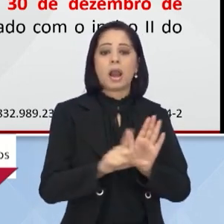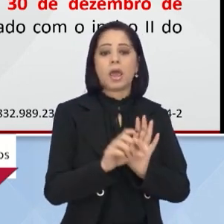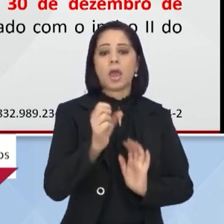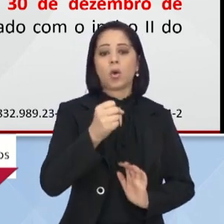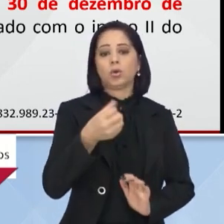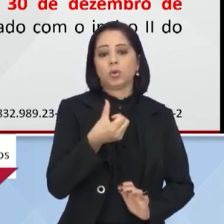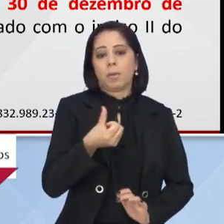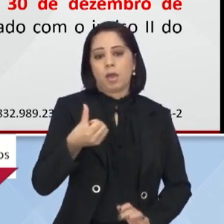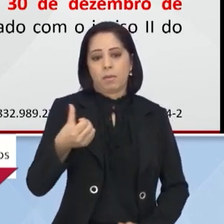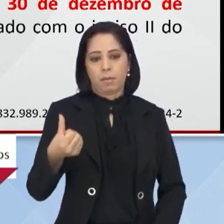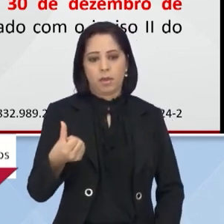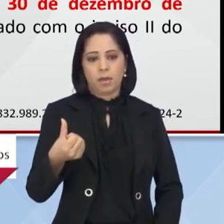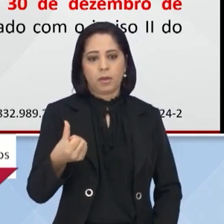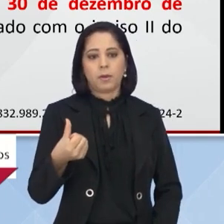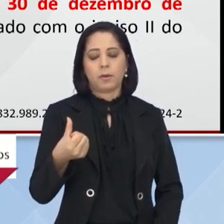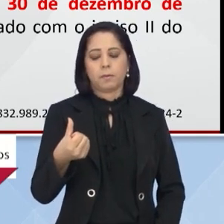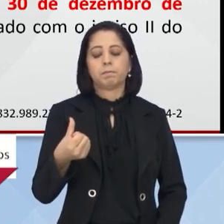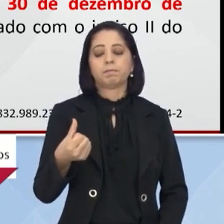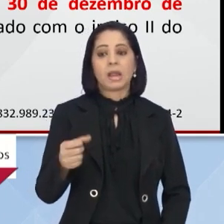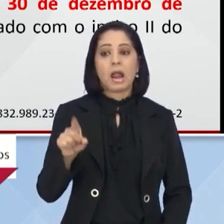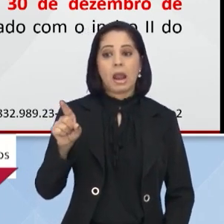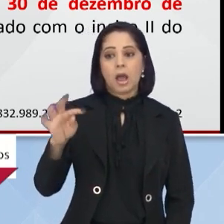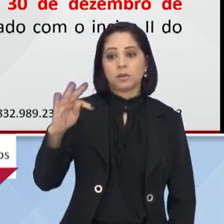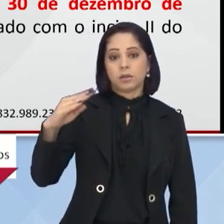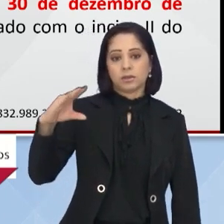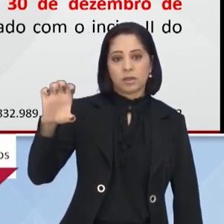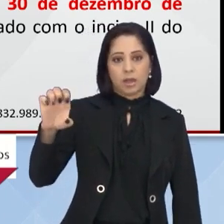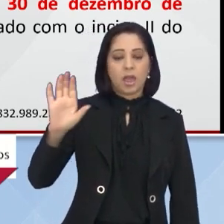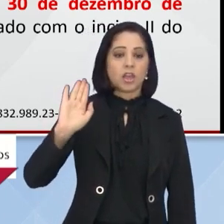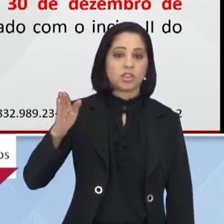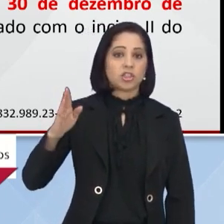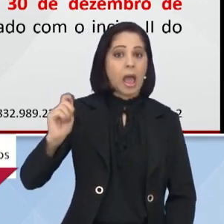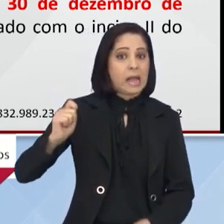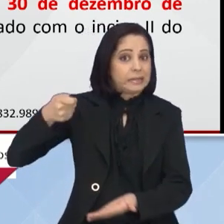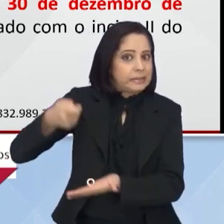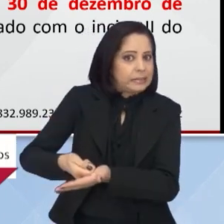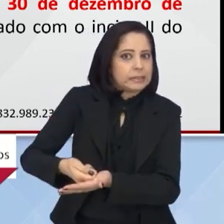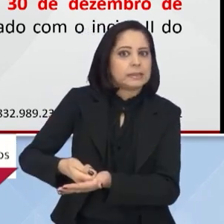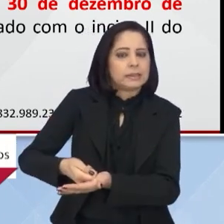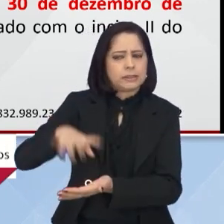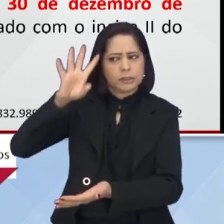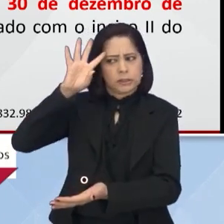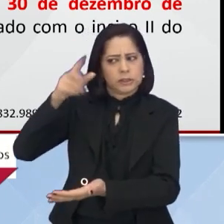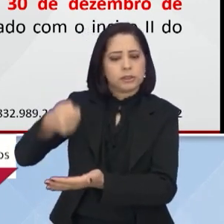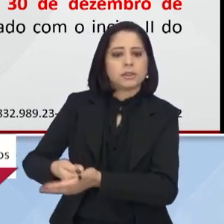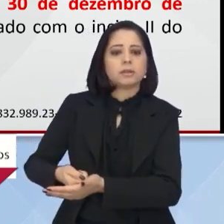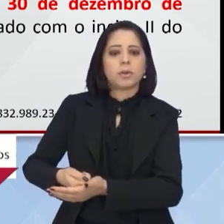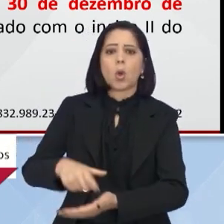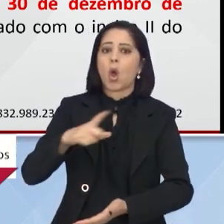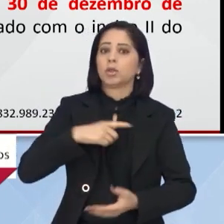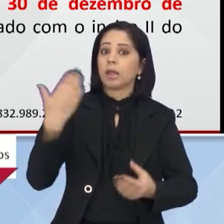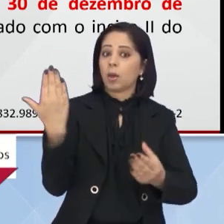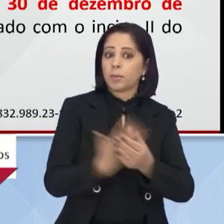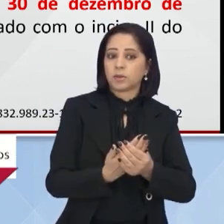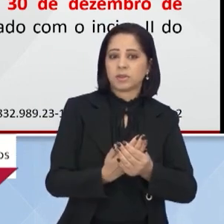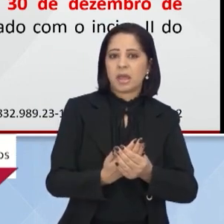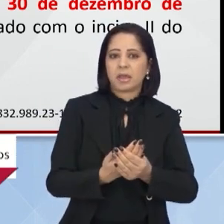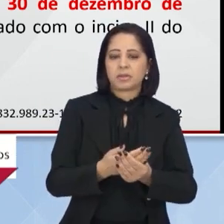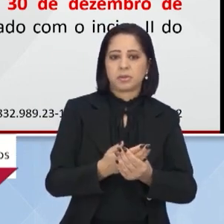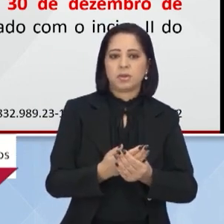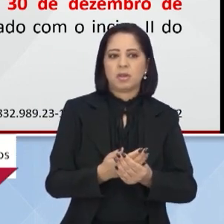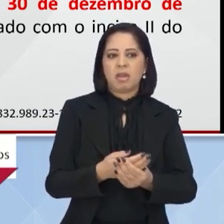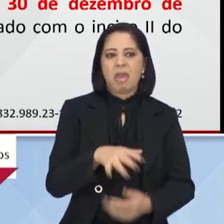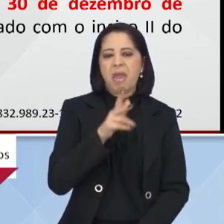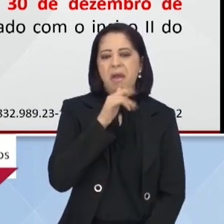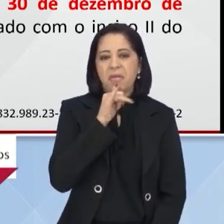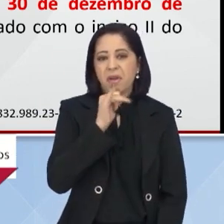tribunal já decidiu já teve três decisões a sobre essa questão né eu ten aqui os processos não vou dizer o número dos processos para não